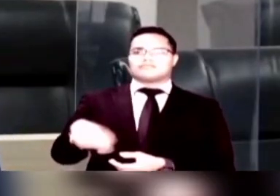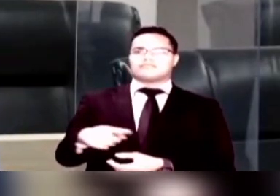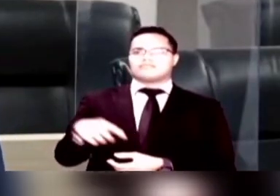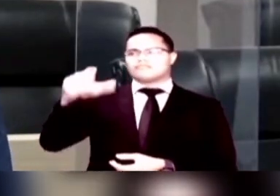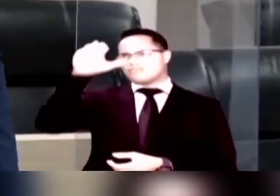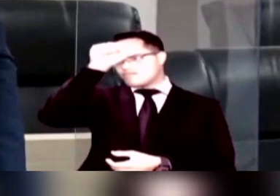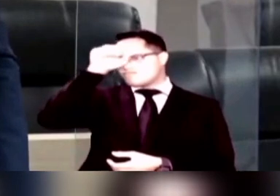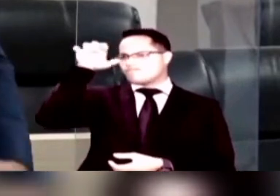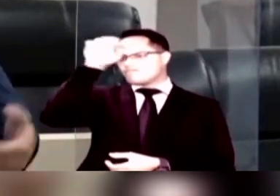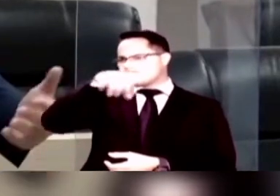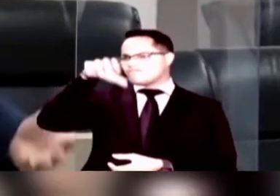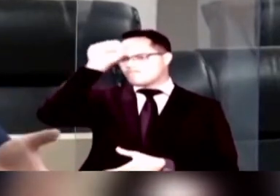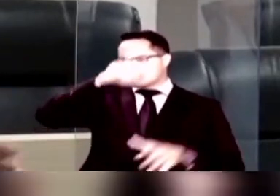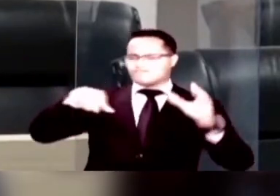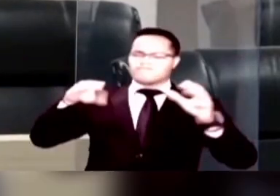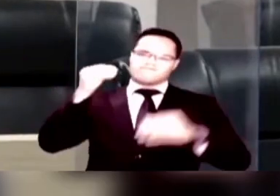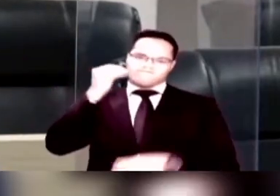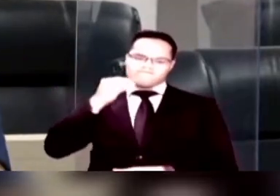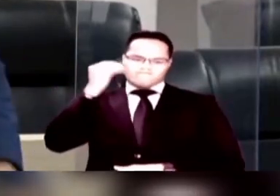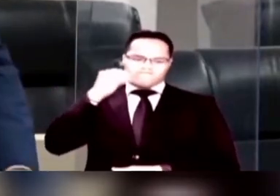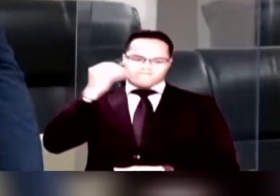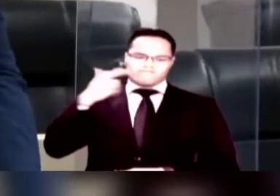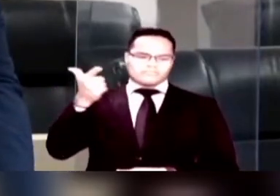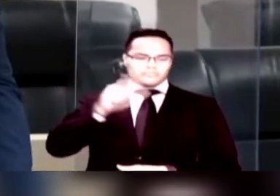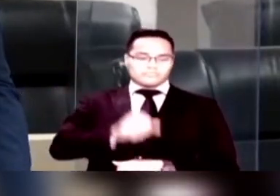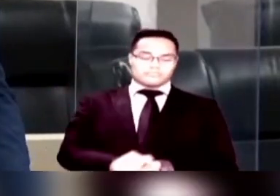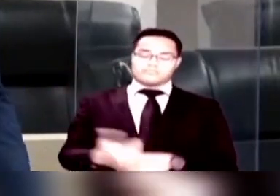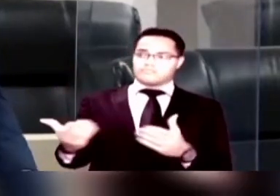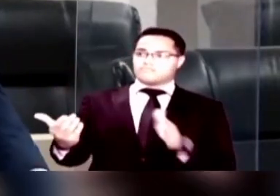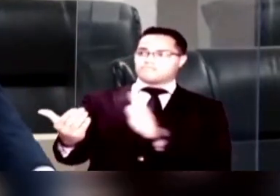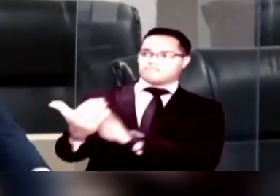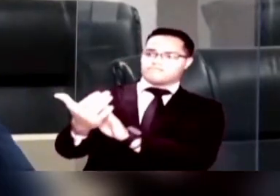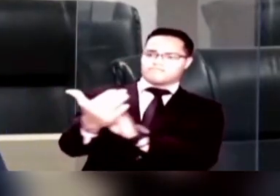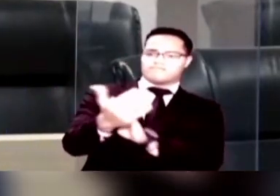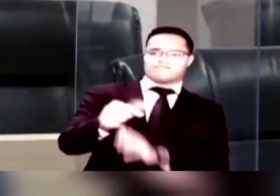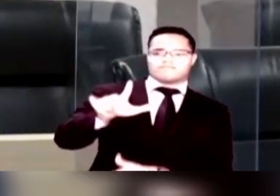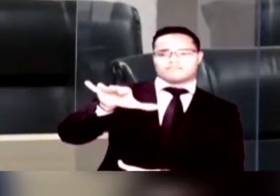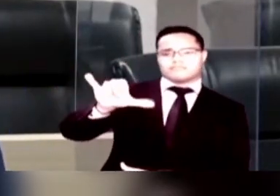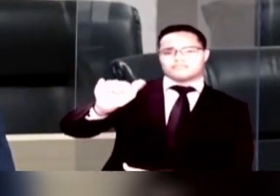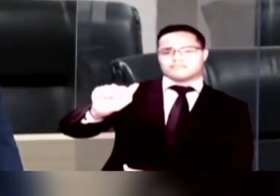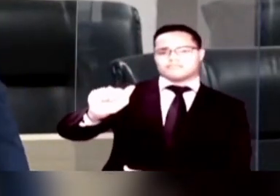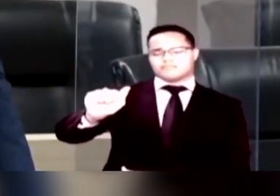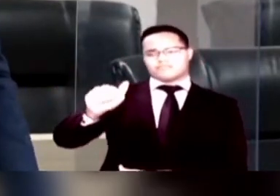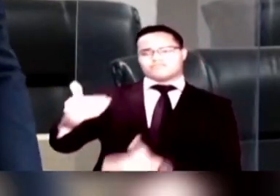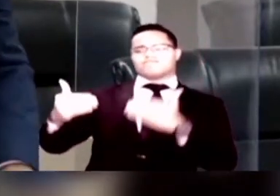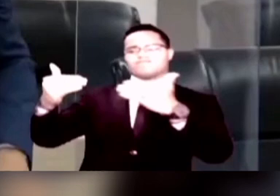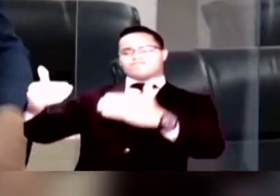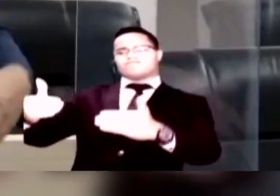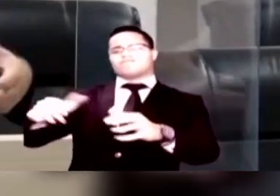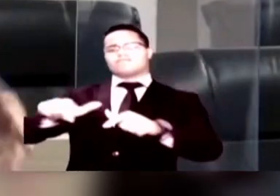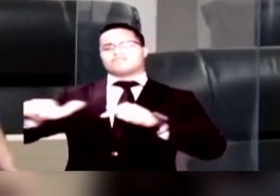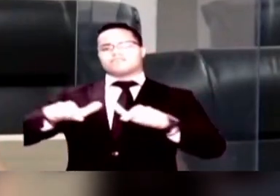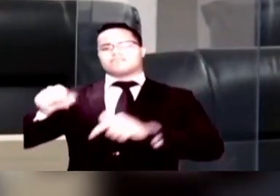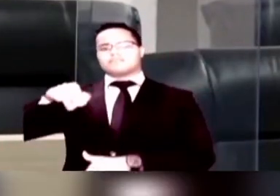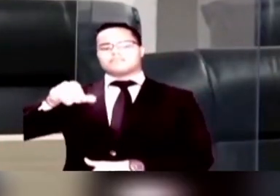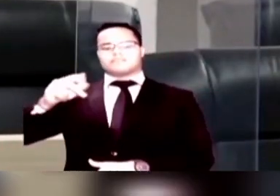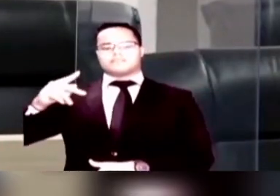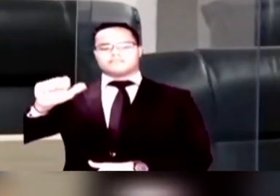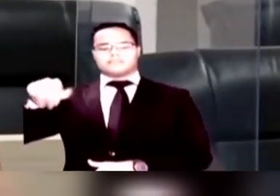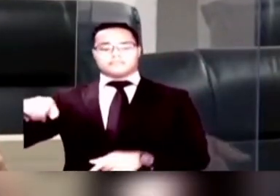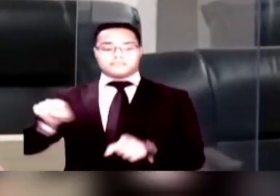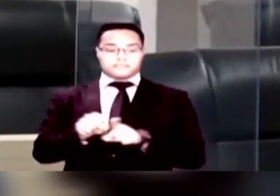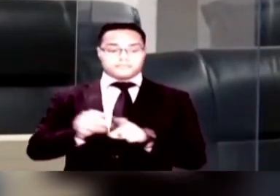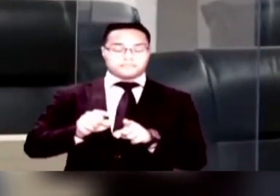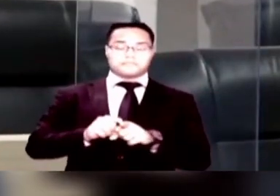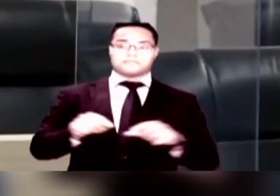aqui e eu quero parabenizar a senhora por estar à frente desse trabalho no meu banco por toda essa luta que a senhora